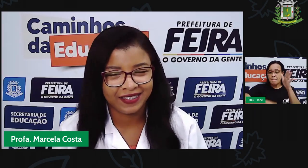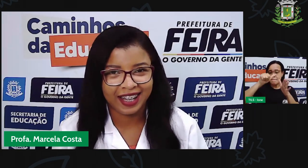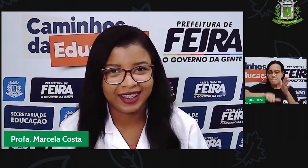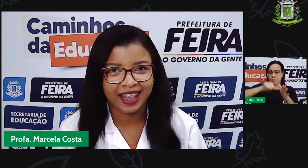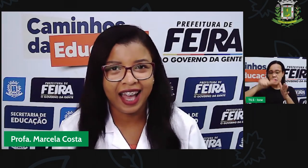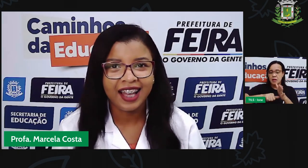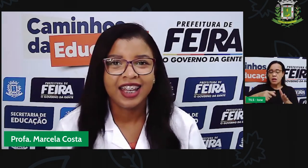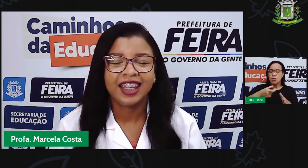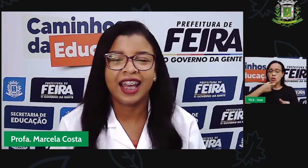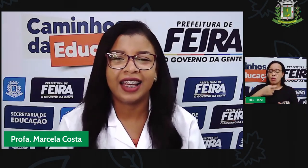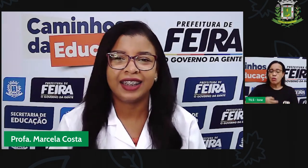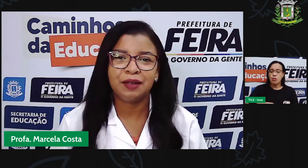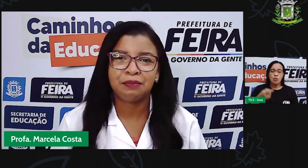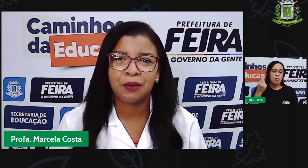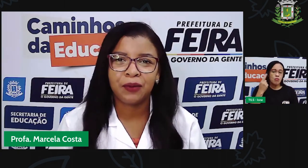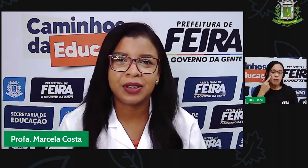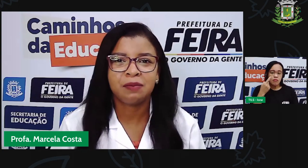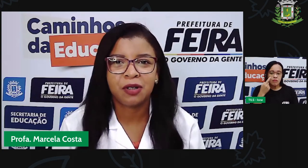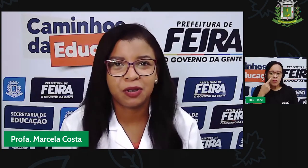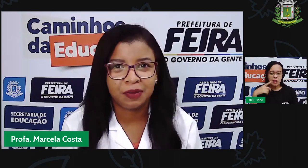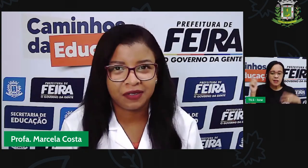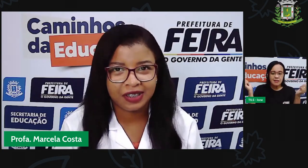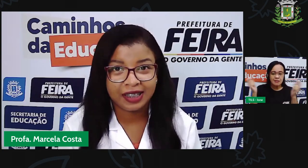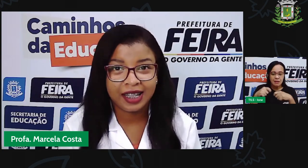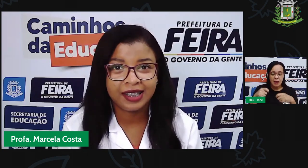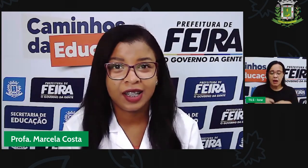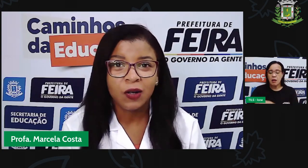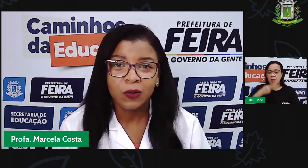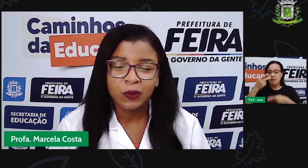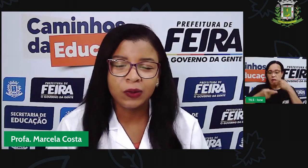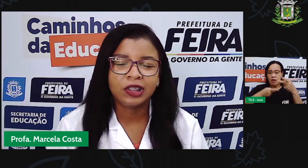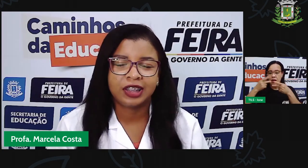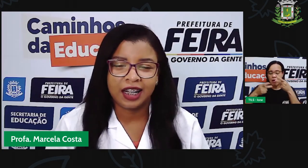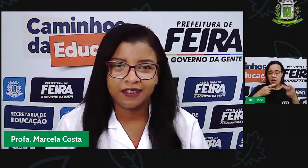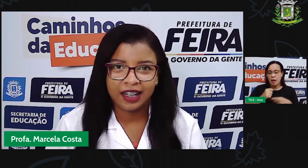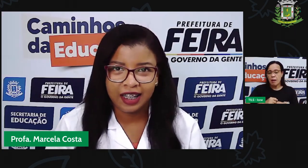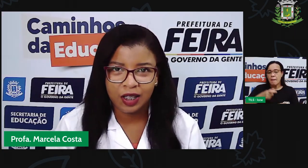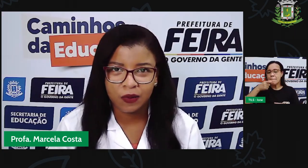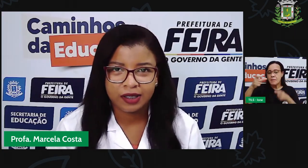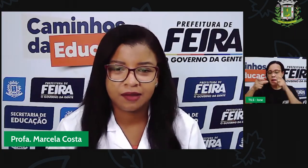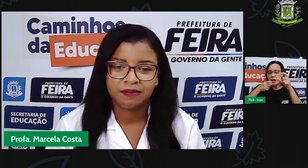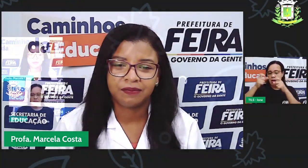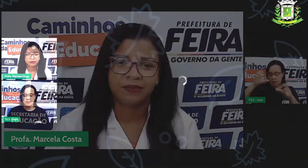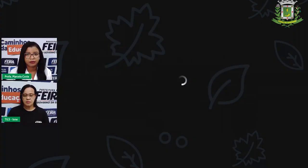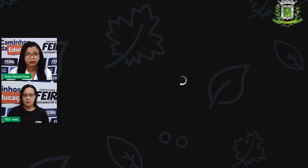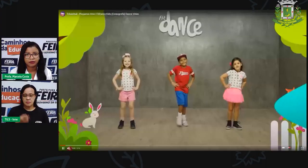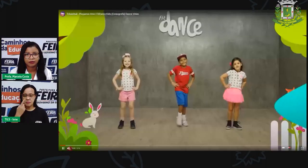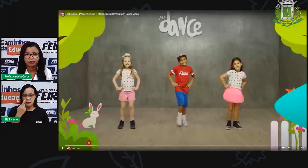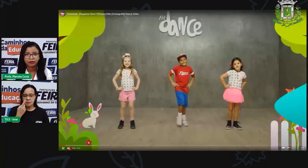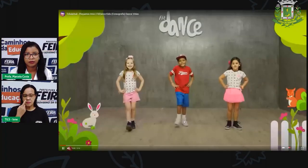destravar, tá? E aí, depois eu mostro pra você os trava-línguas.